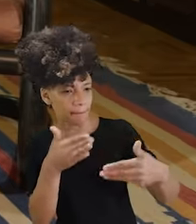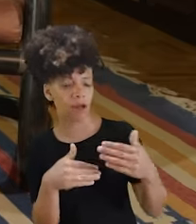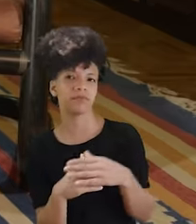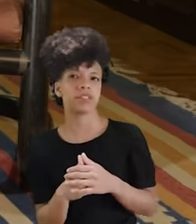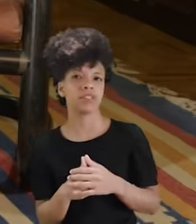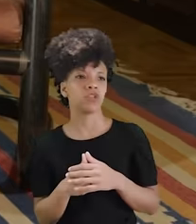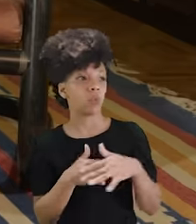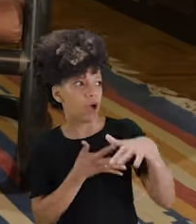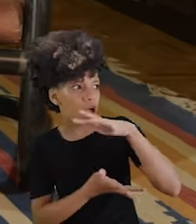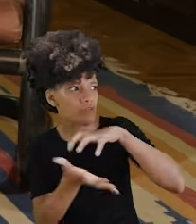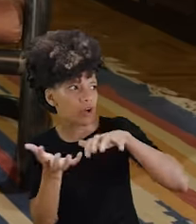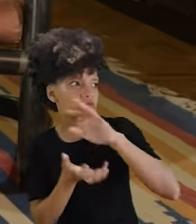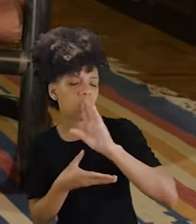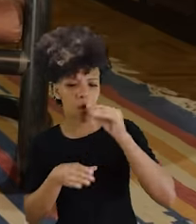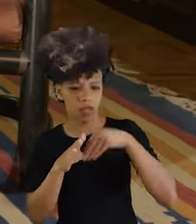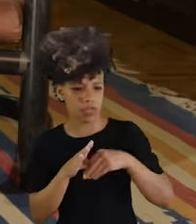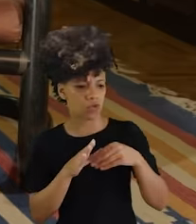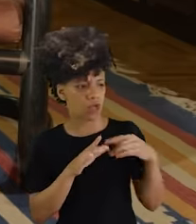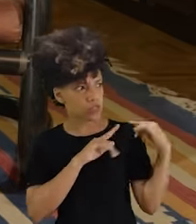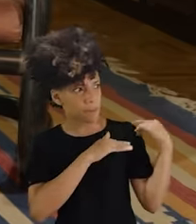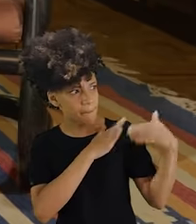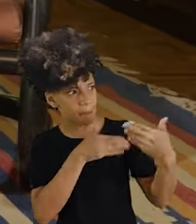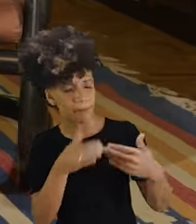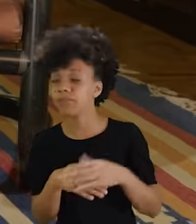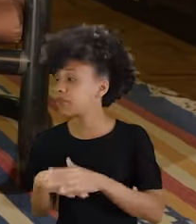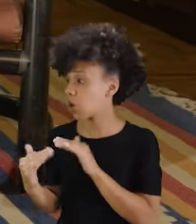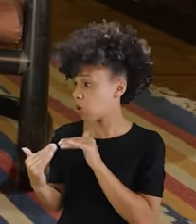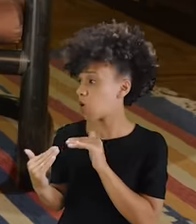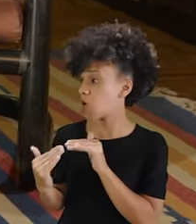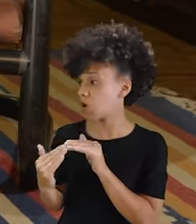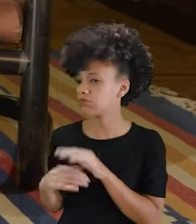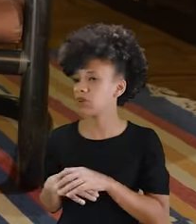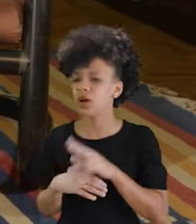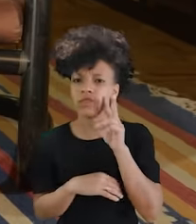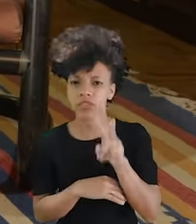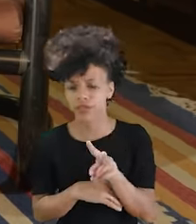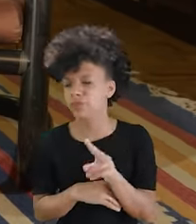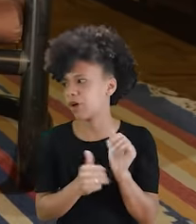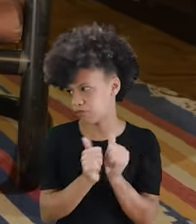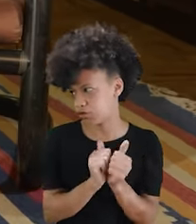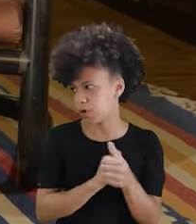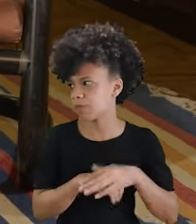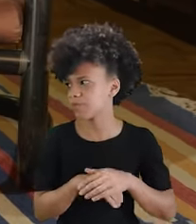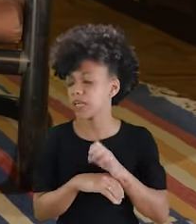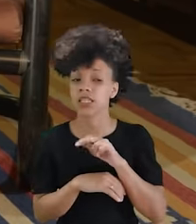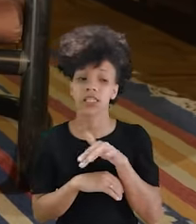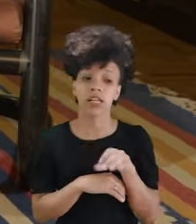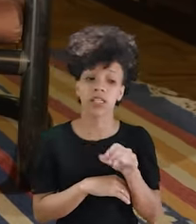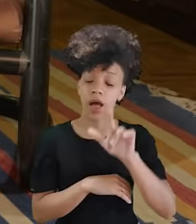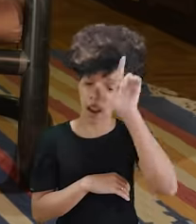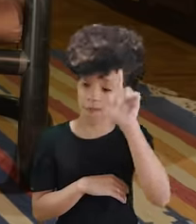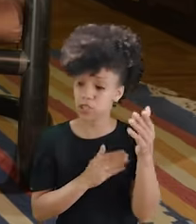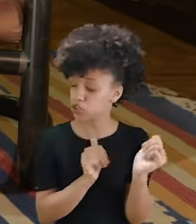trazendo uma revolução dentro de tudo isso que eles passarão também concordo eu concordo você vem falar de futebol a